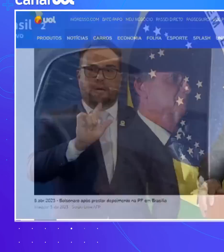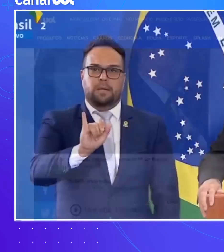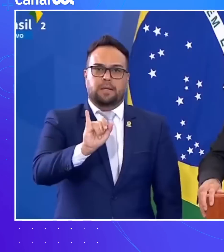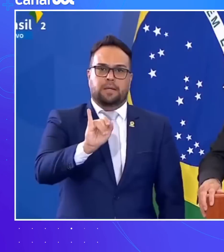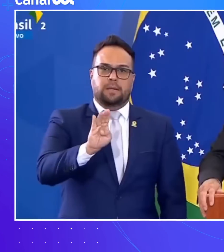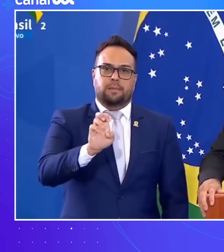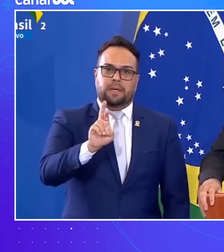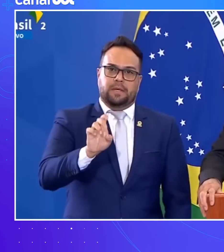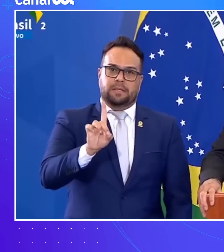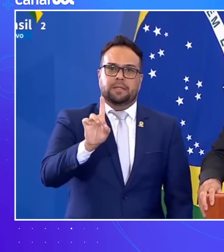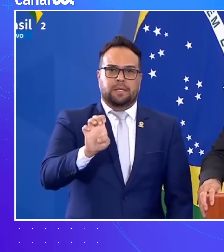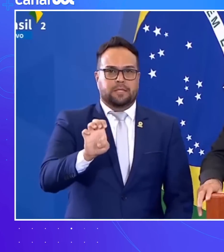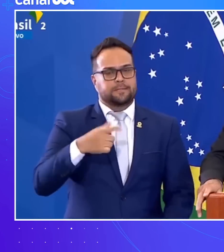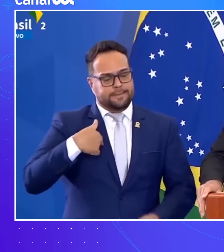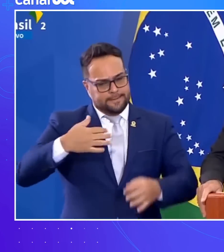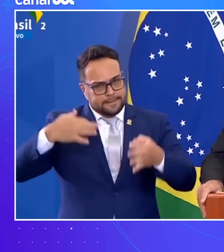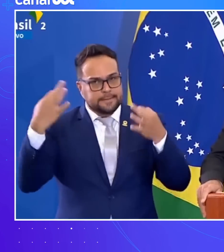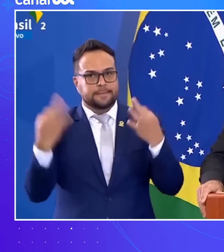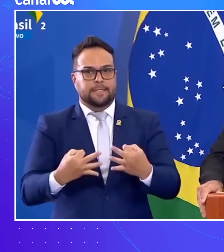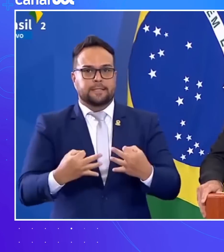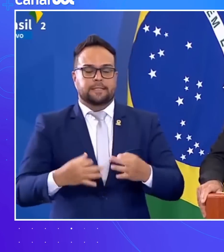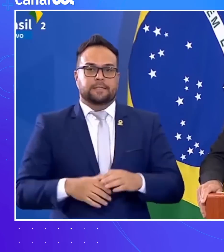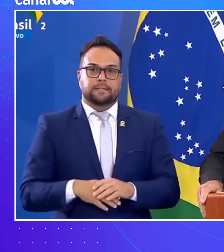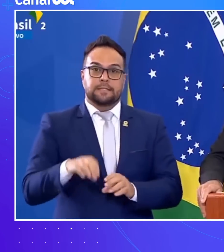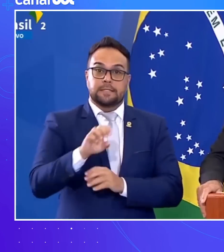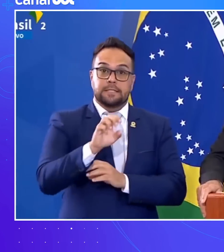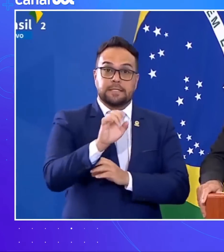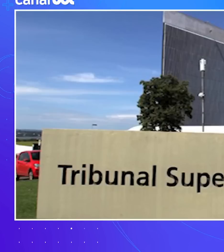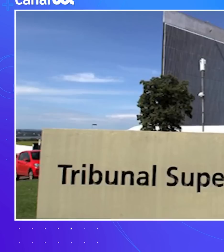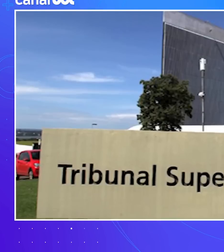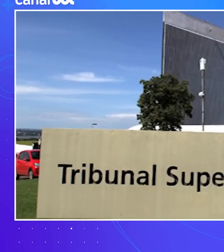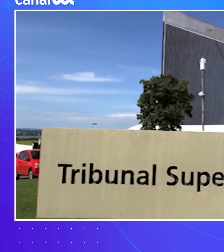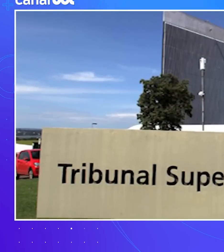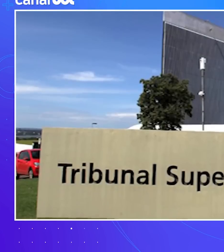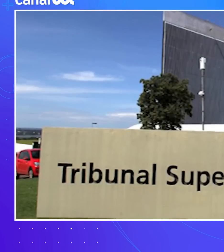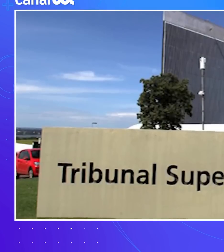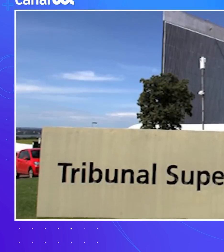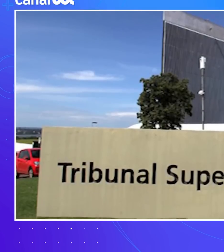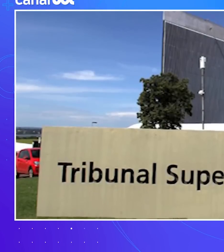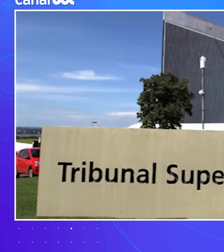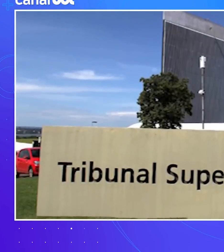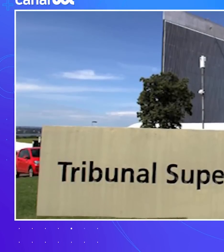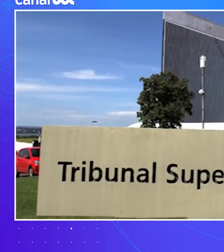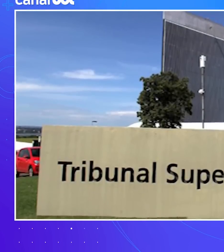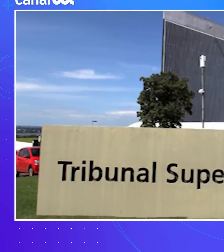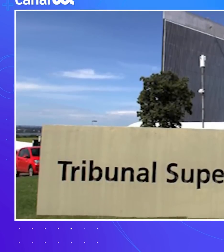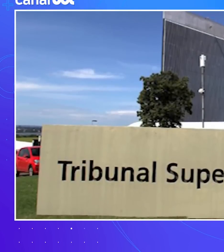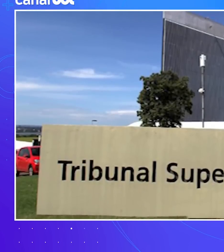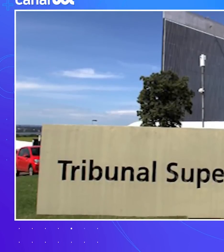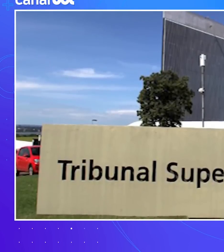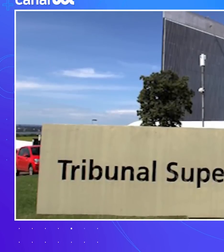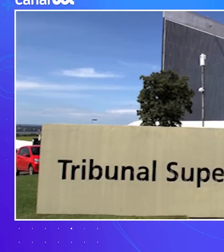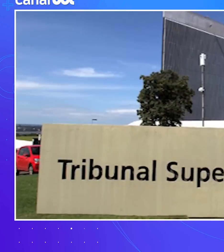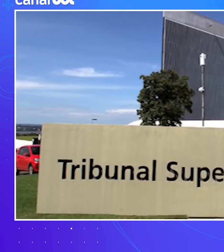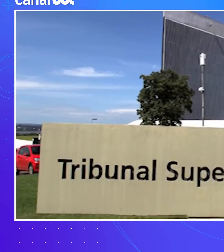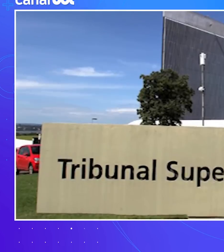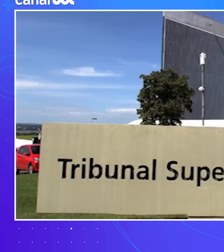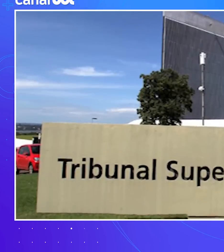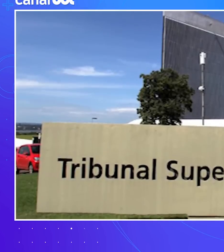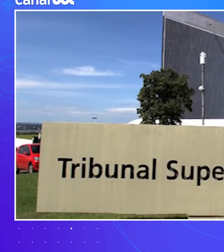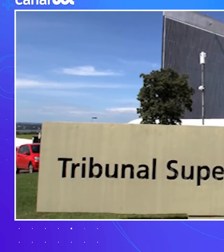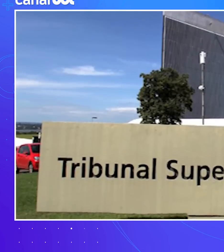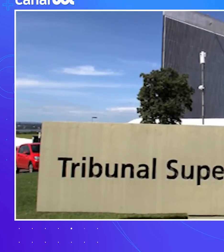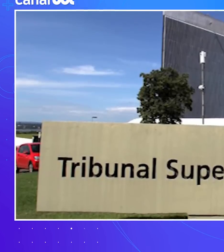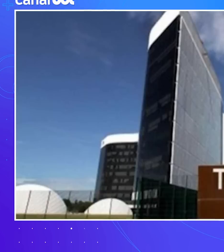aí em trâmite no TSE. A defesa do ex-presidente pede que a justiça retire o sigilo que foi imposto às